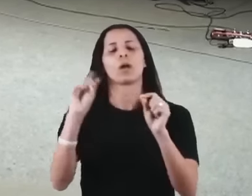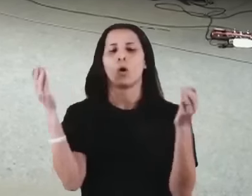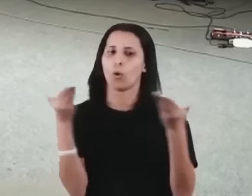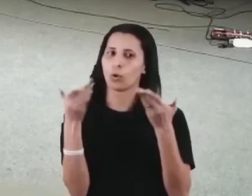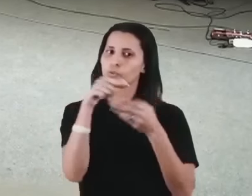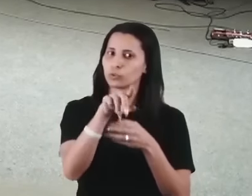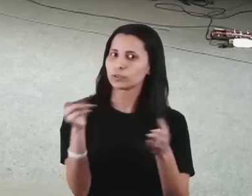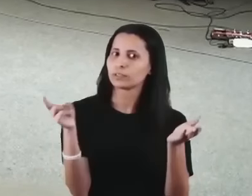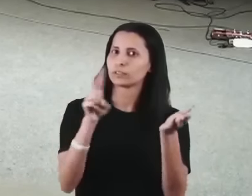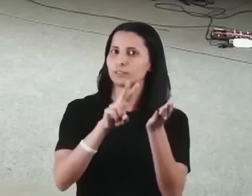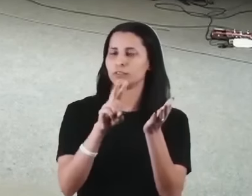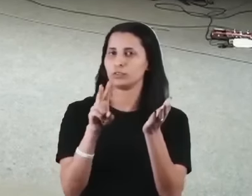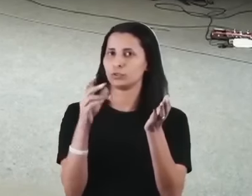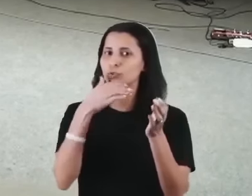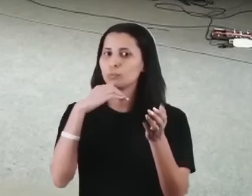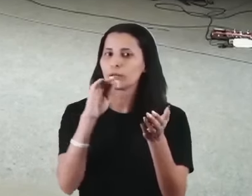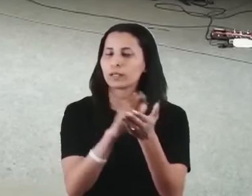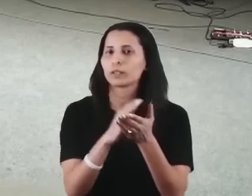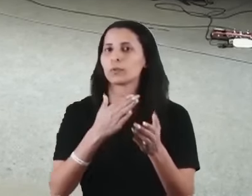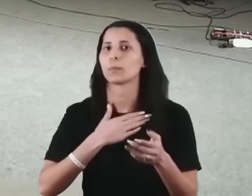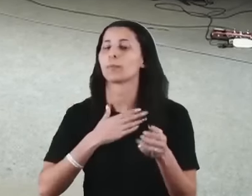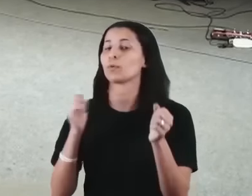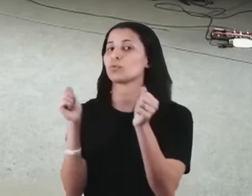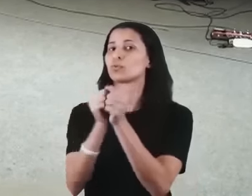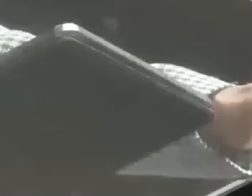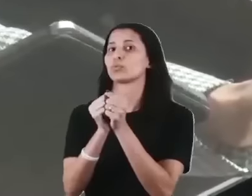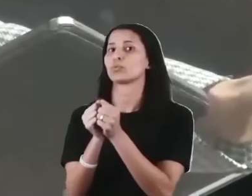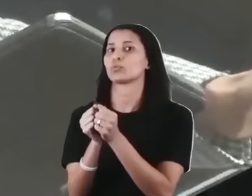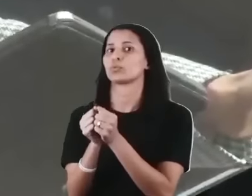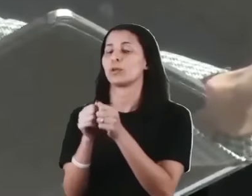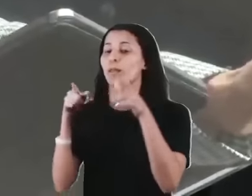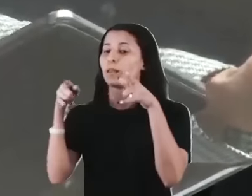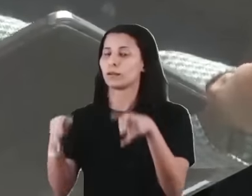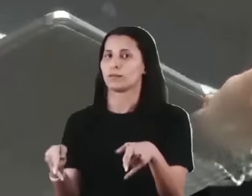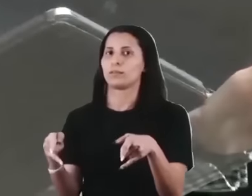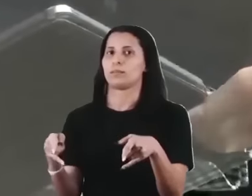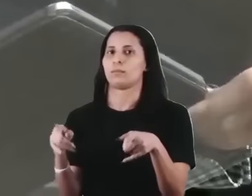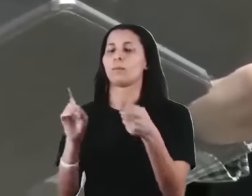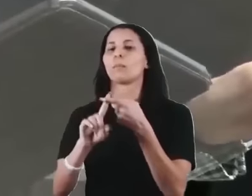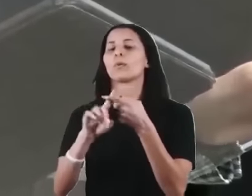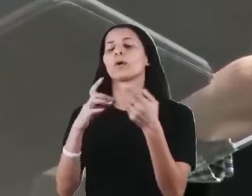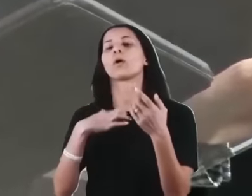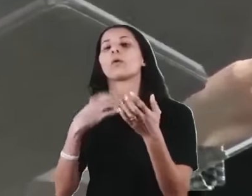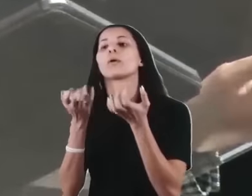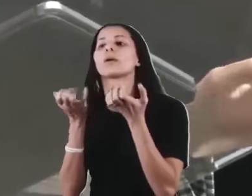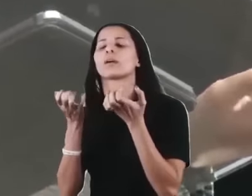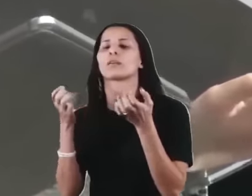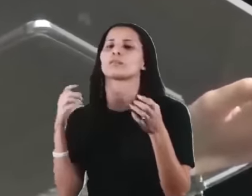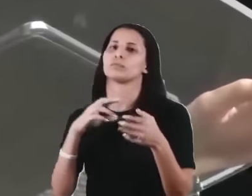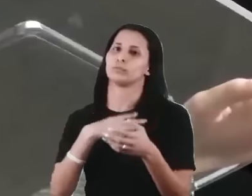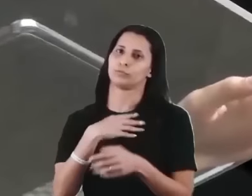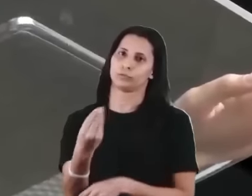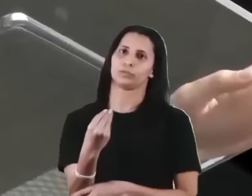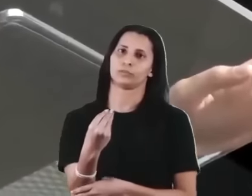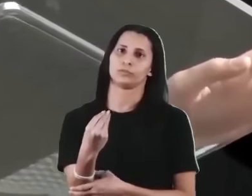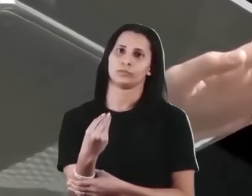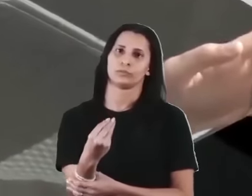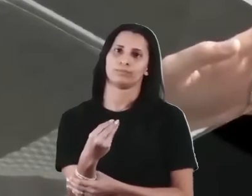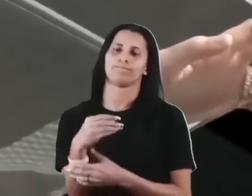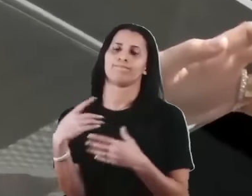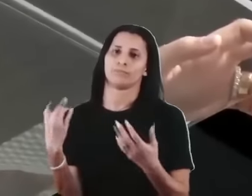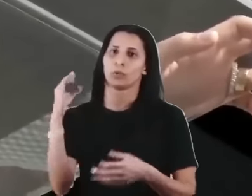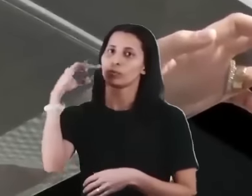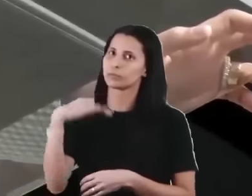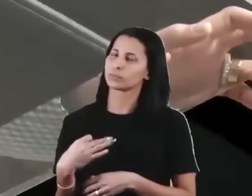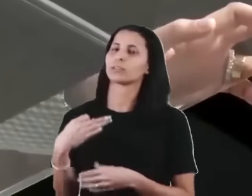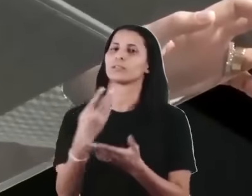você vai se deitar com meu marido com Abraão para dar a ele filhos foi exatamente isso o que aconteceu